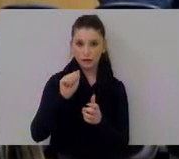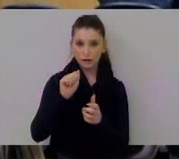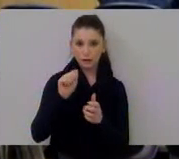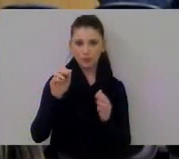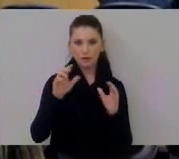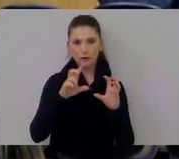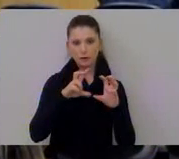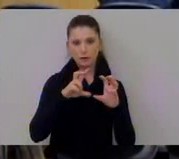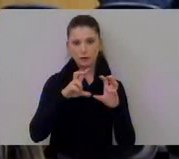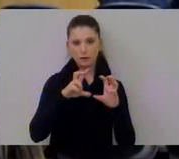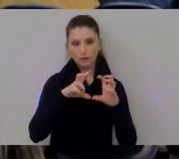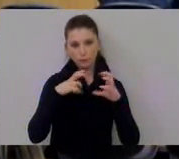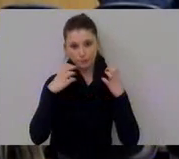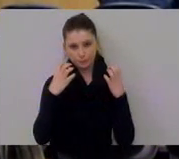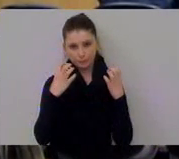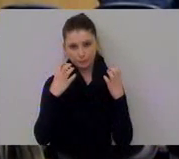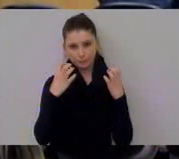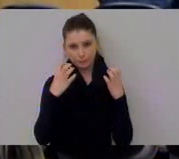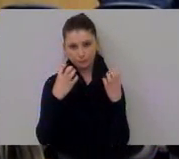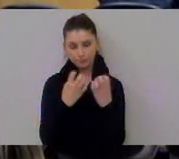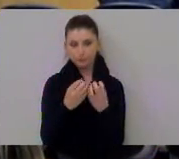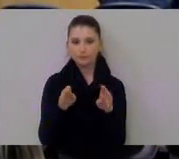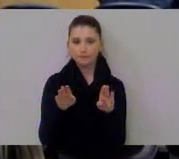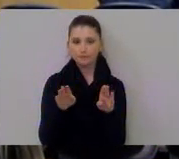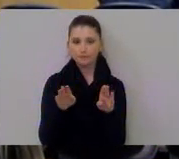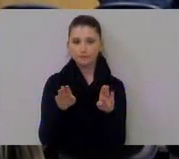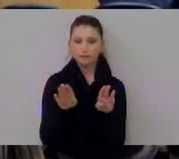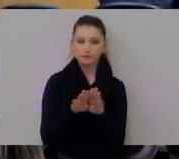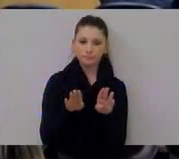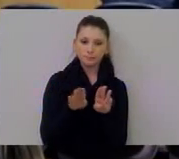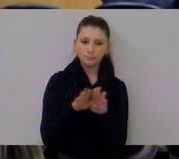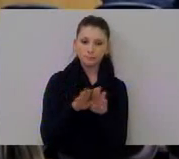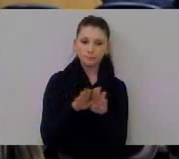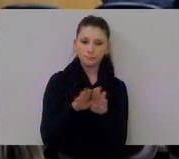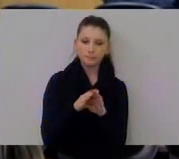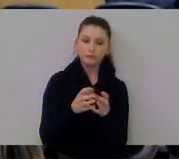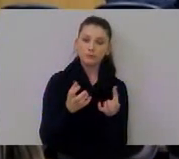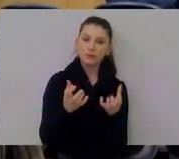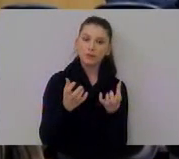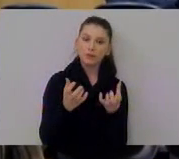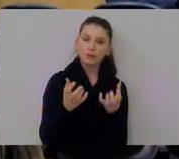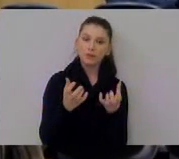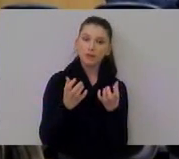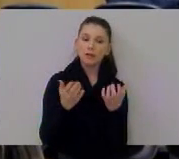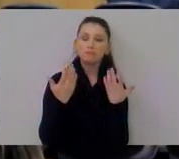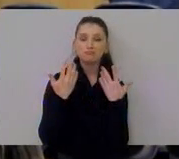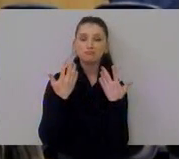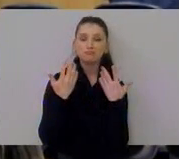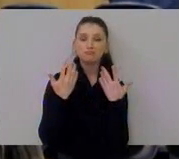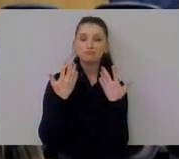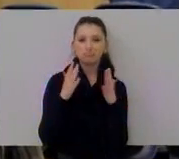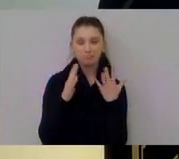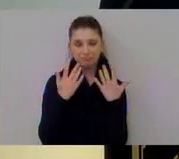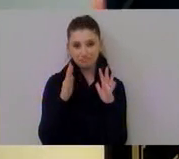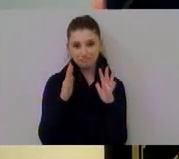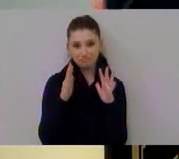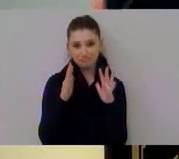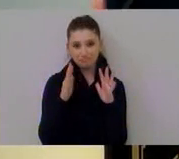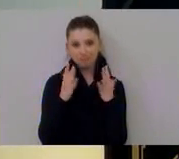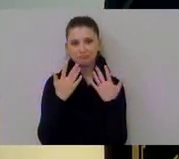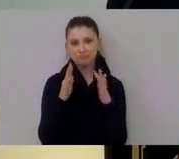Quero parabenizar a atitude de vocês vir a essa casa e fazer